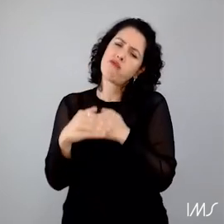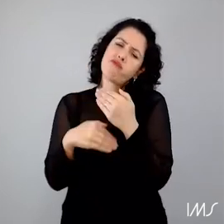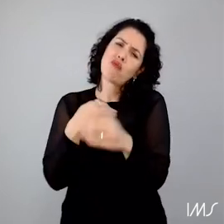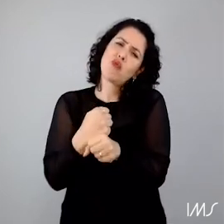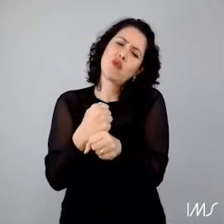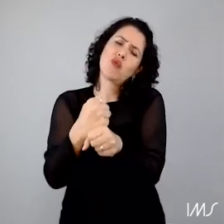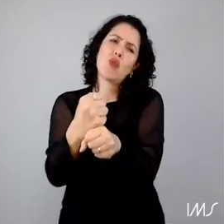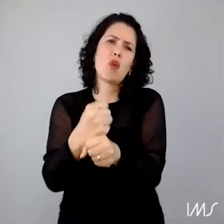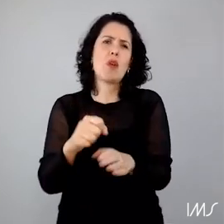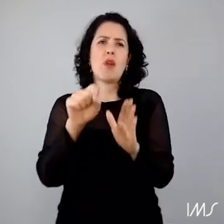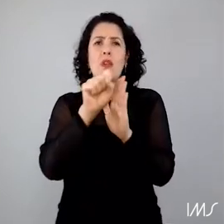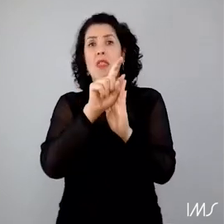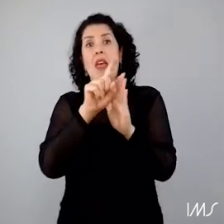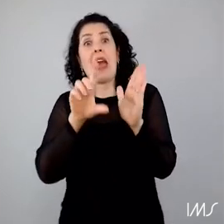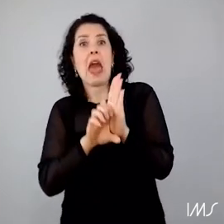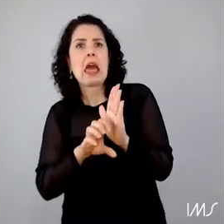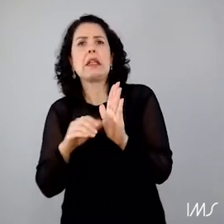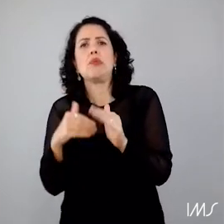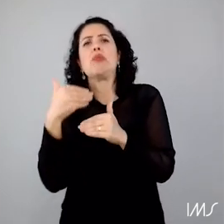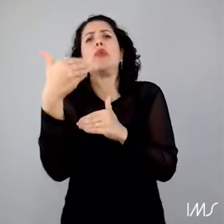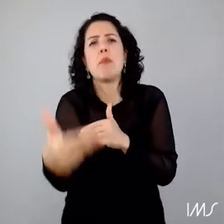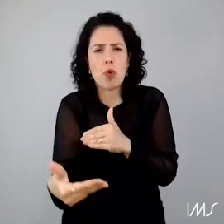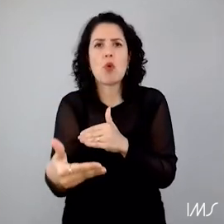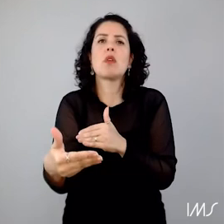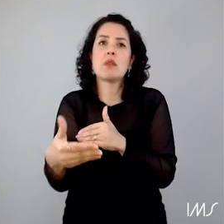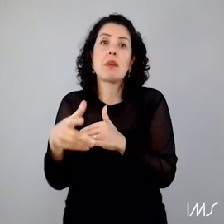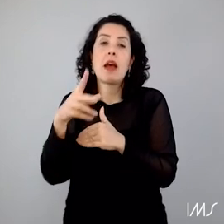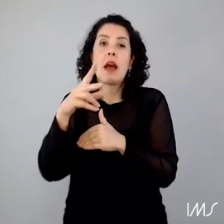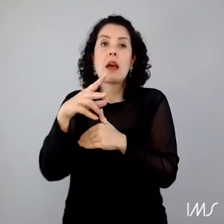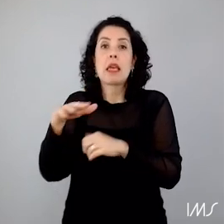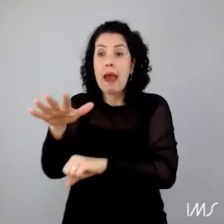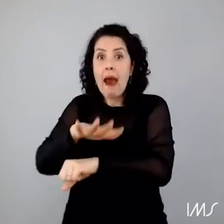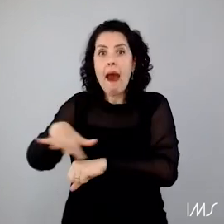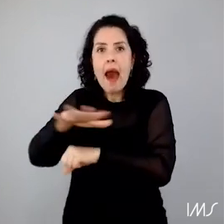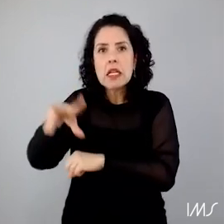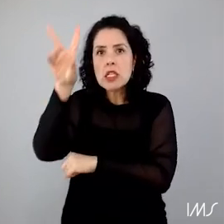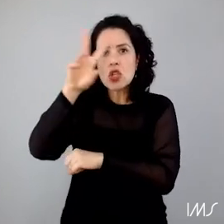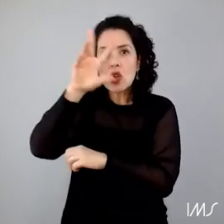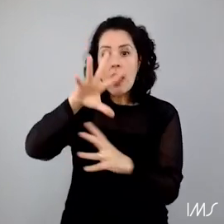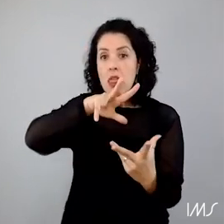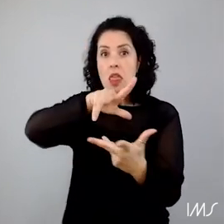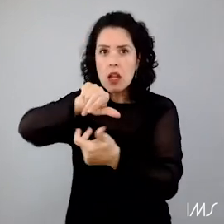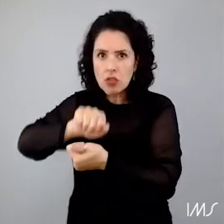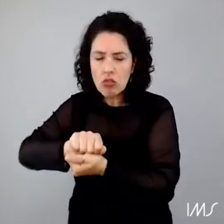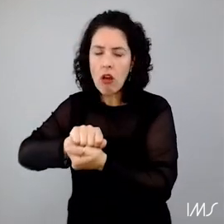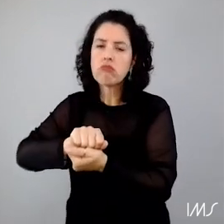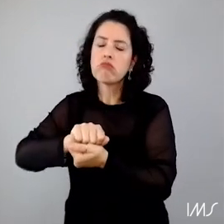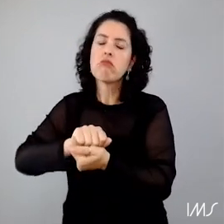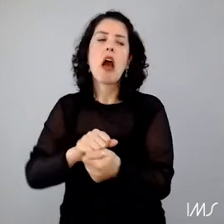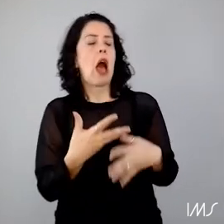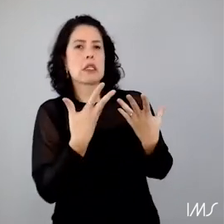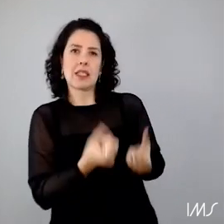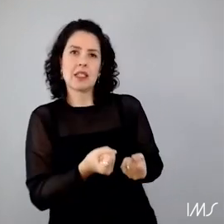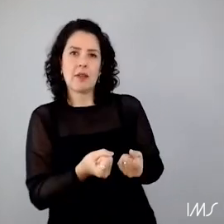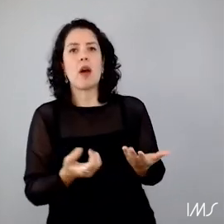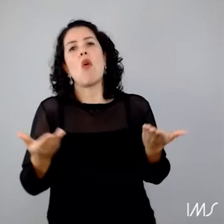historiografia internacional, e infelizmente hoje está traduzida essa obra para